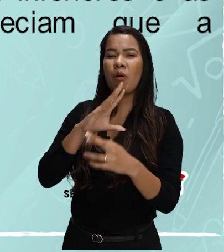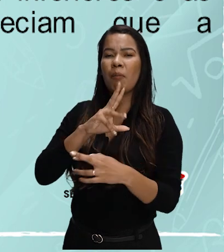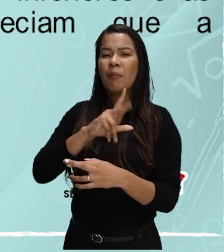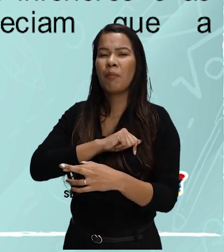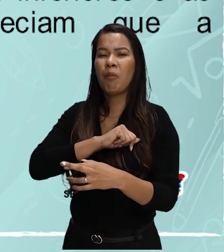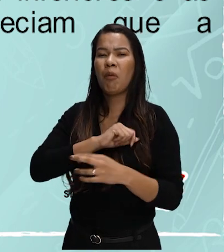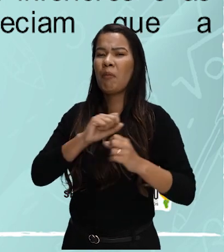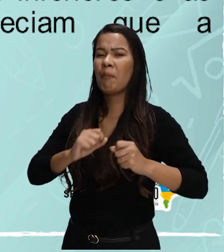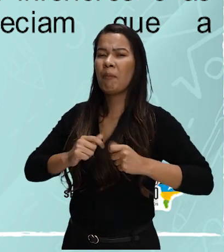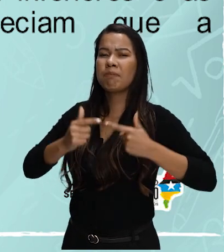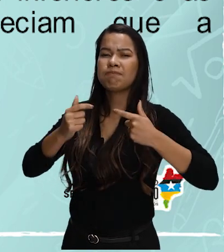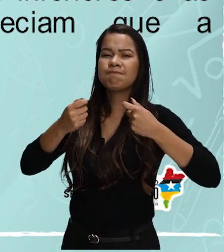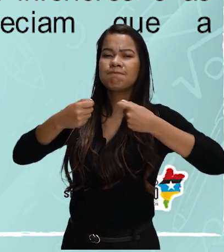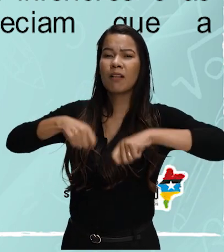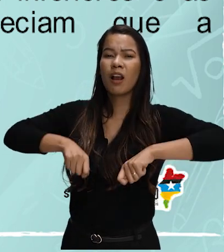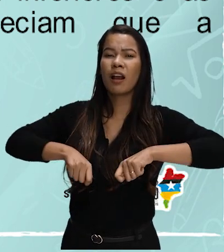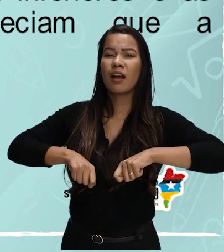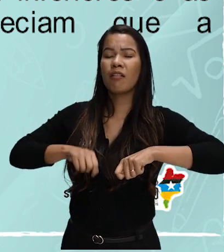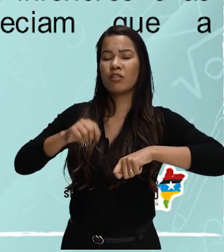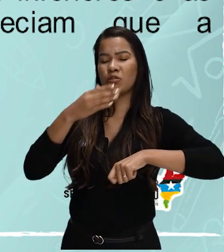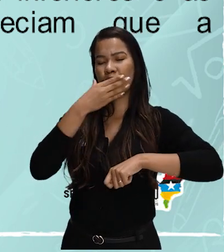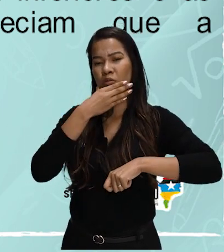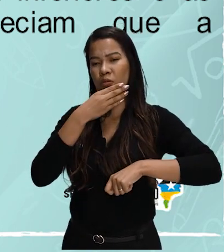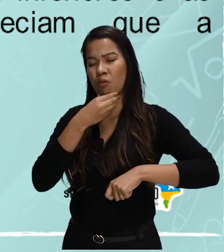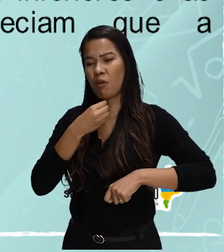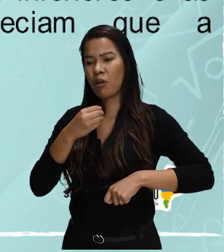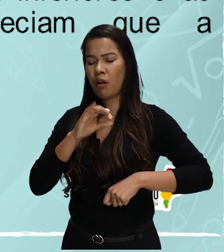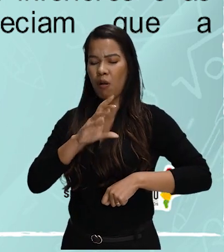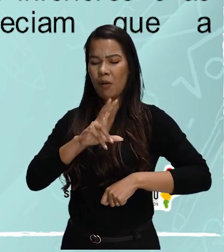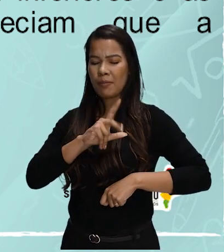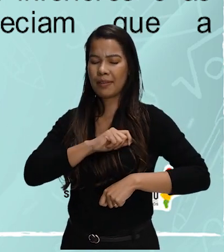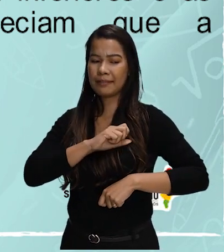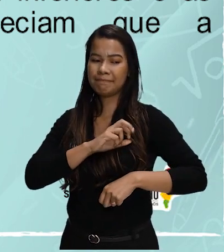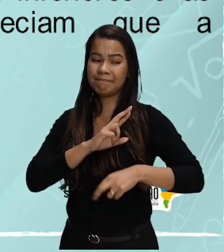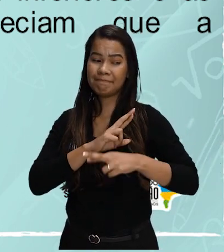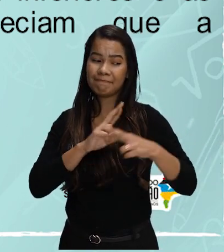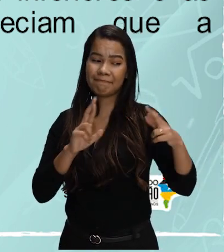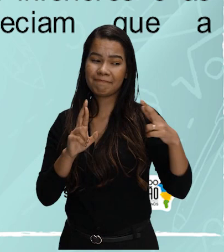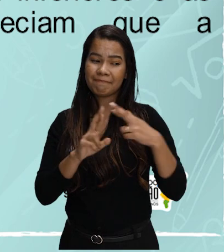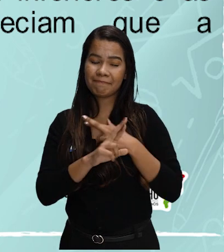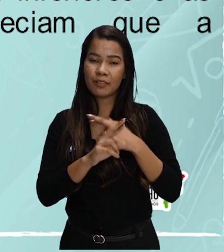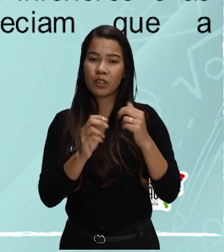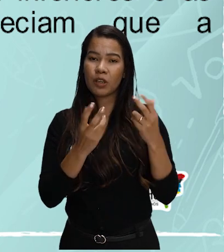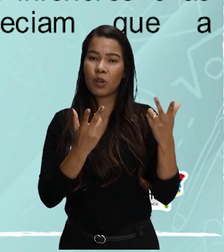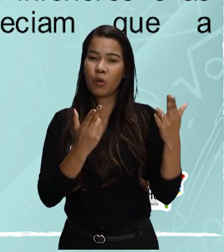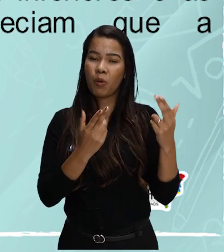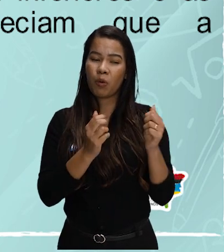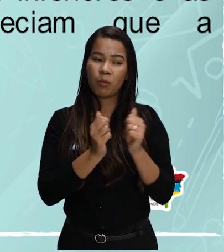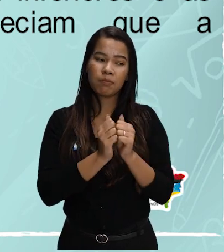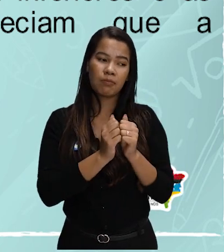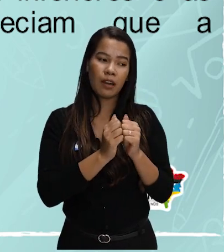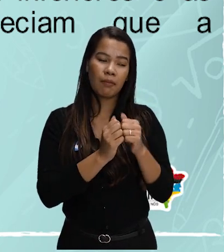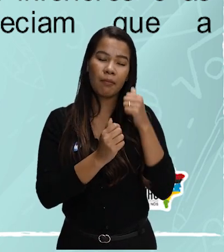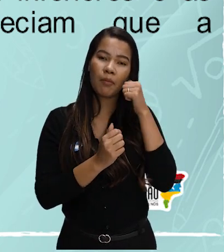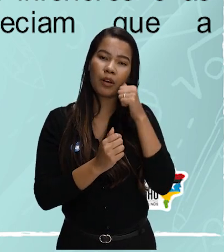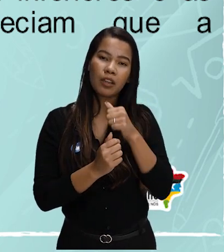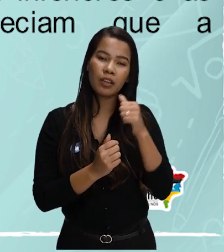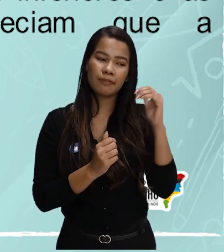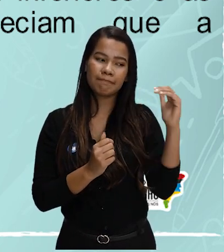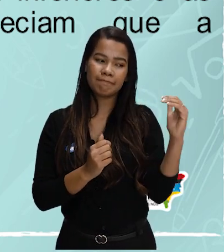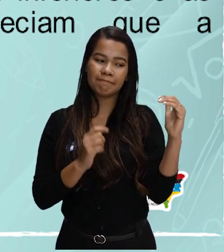impossível de um homem por uma mulher. Este homem se comportava como vassalo, servo, e a